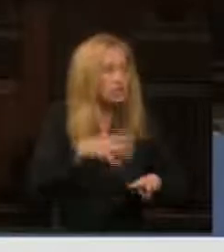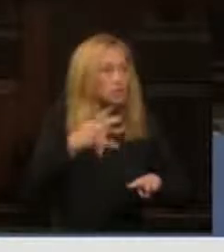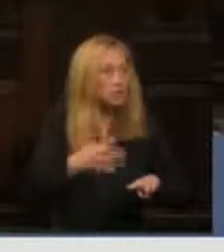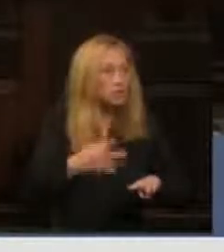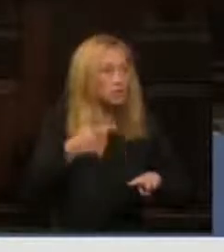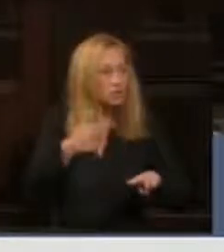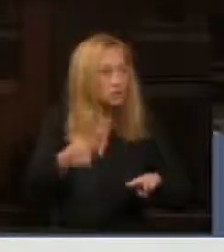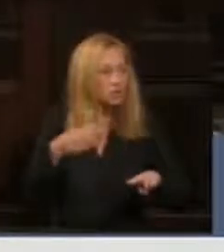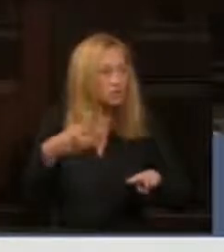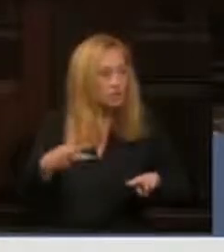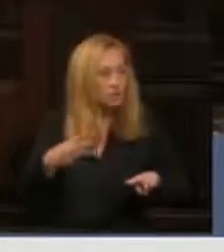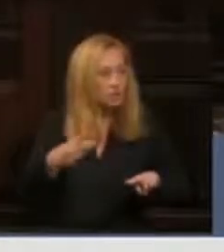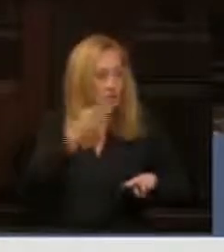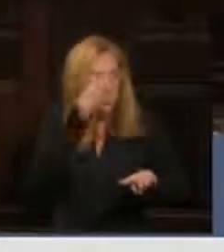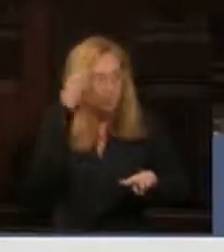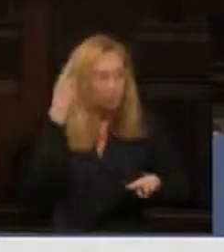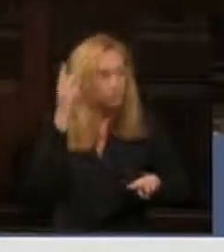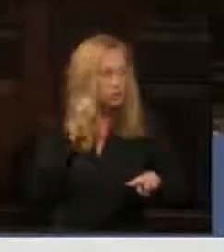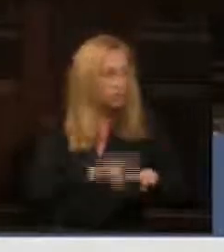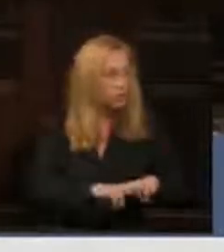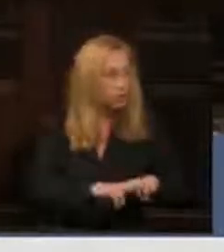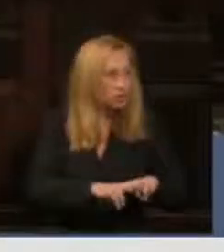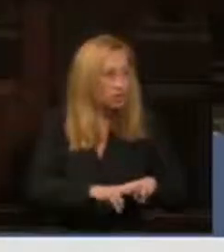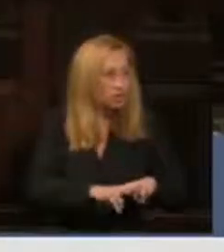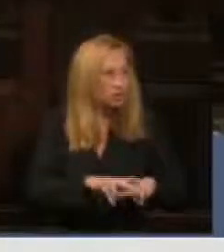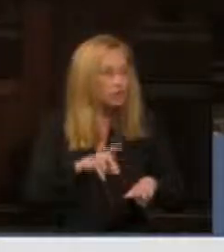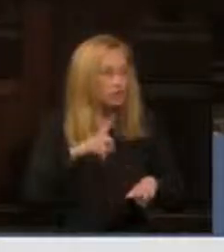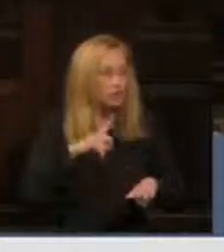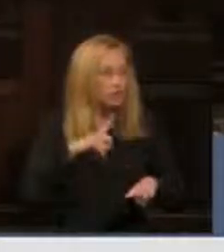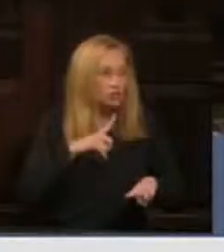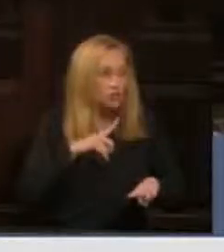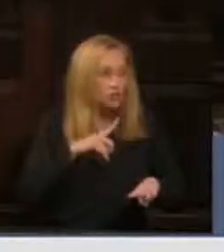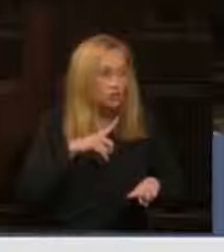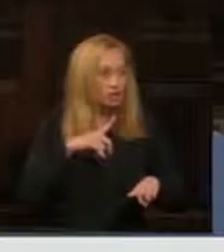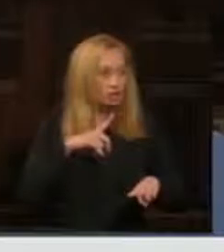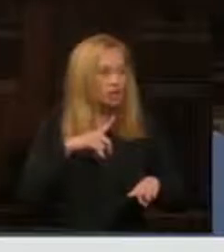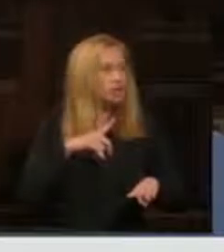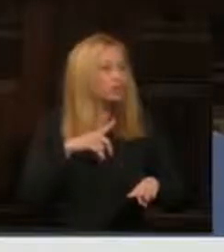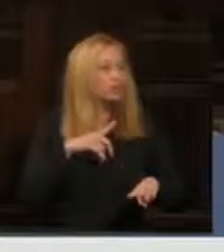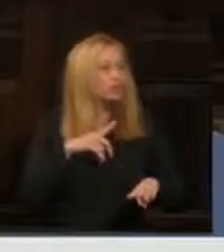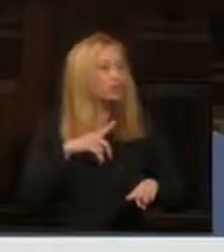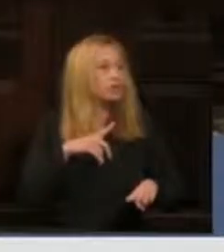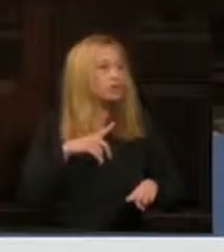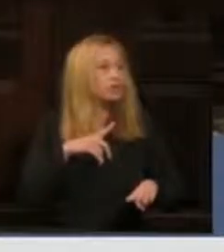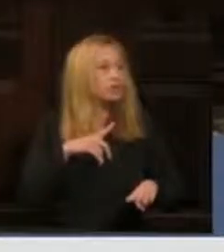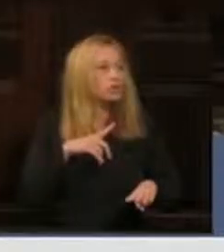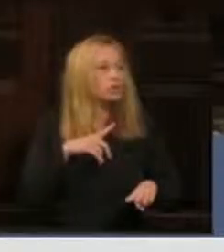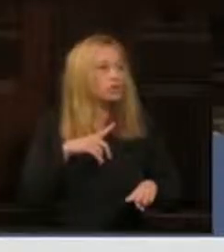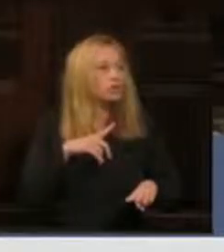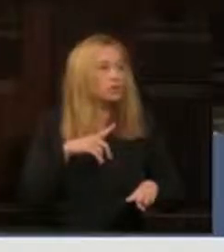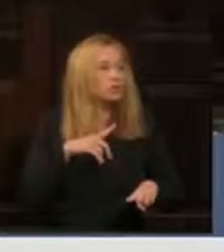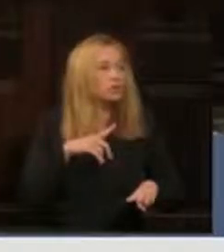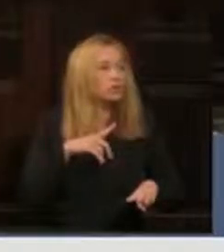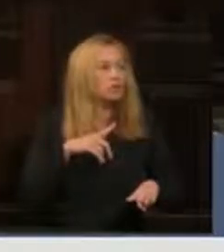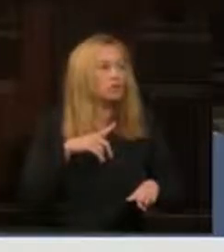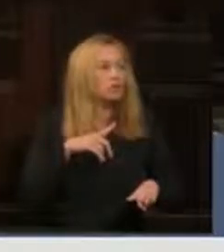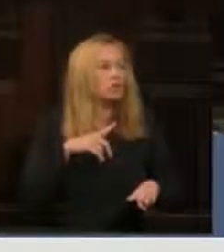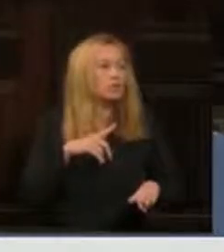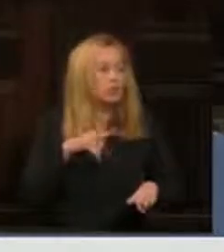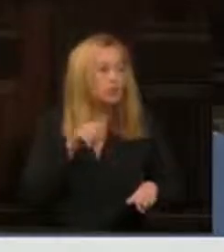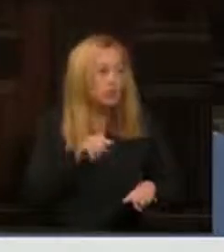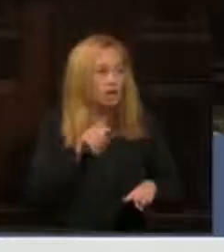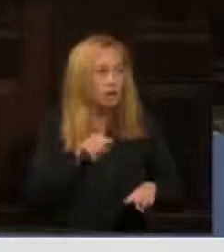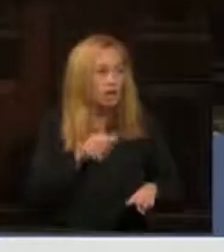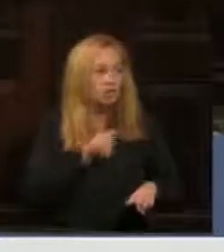que tiveram raça, etnia e cor classificadas, 64% são negras. Portanto,